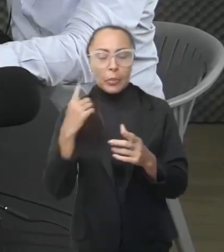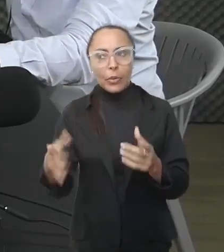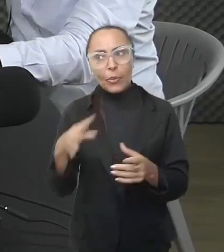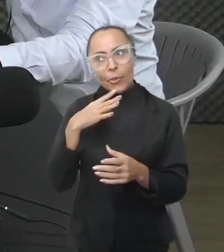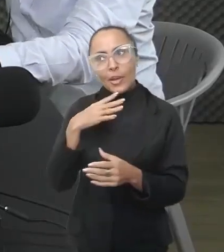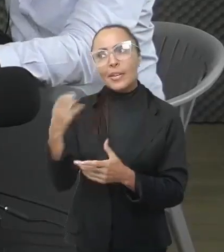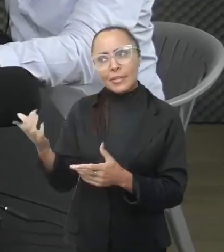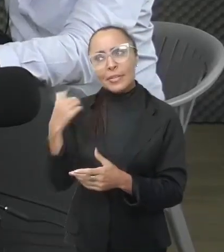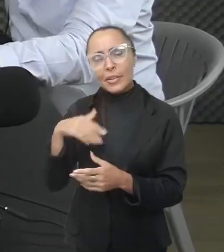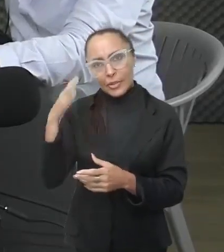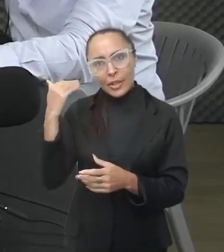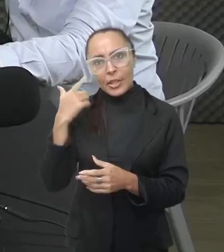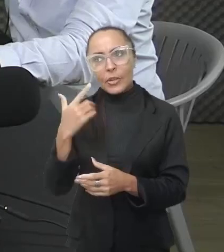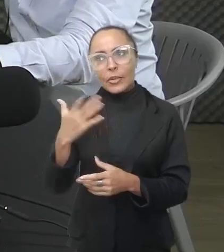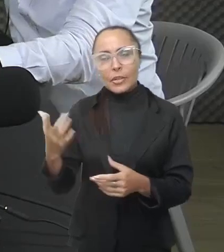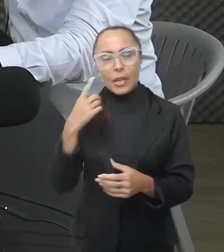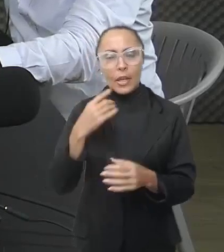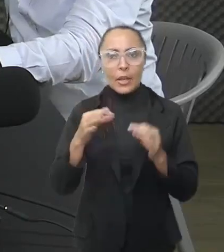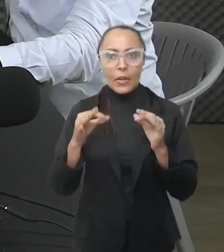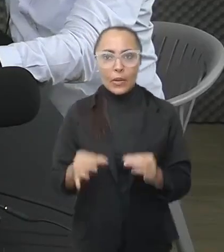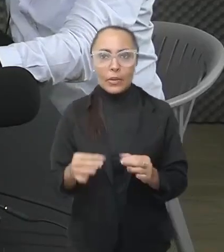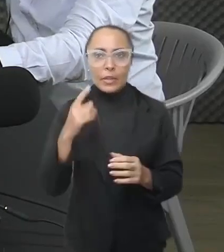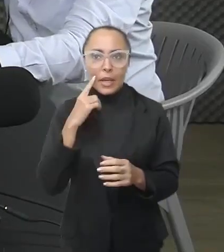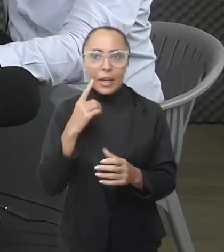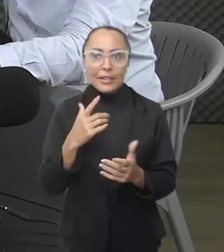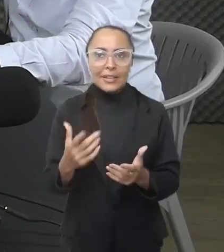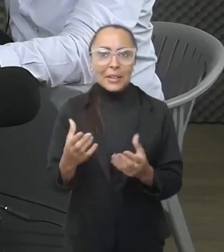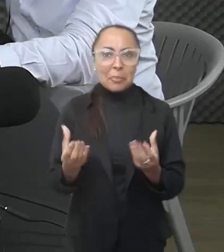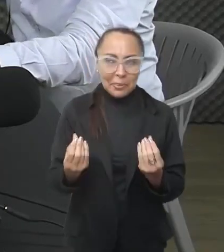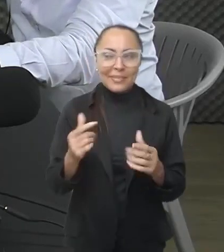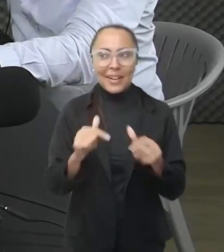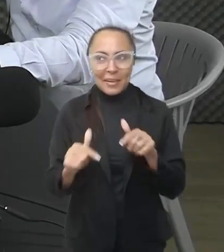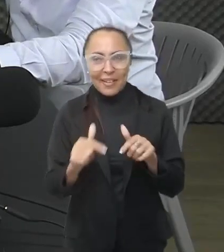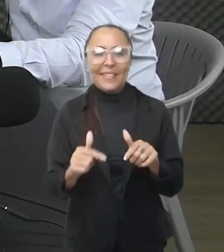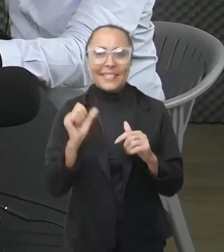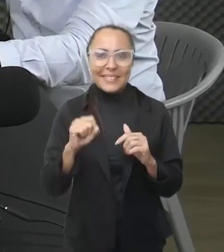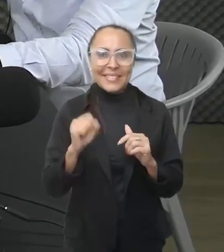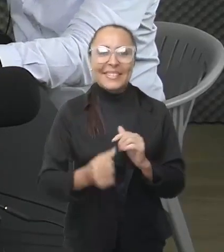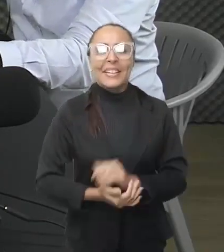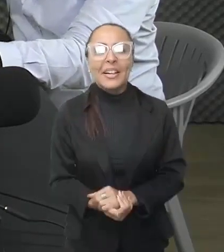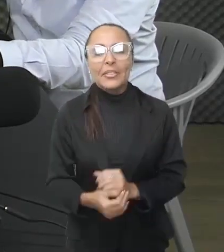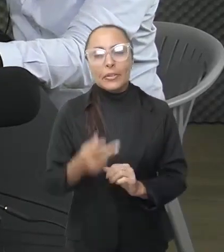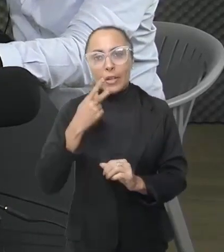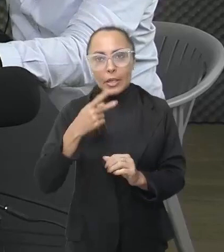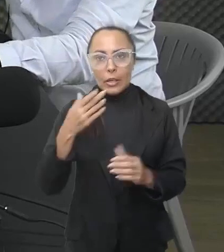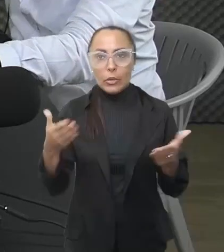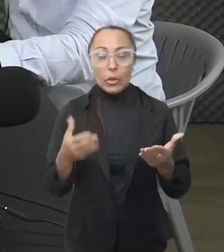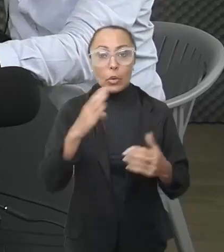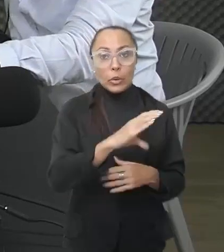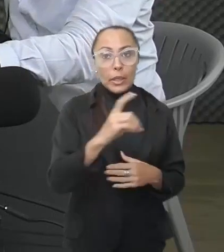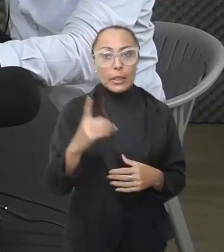e sei que você é um cara de muito trabalho, né? A gente trabalha Mas eu vou te falar atualmente, né? Atualmente você coordena o